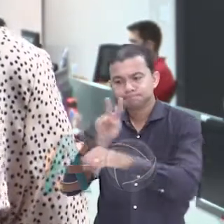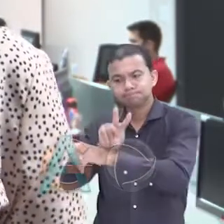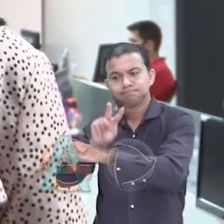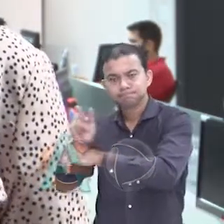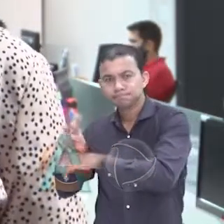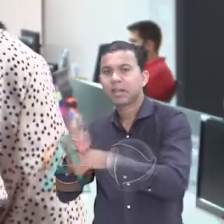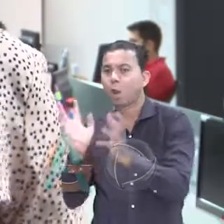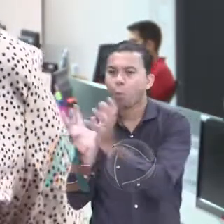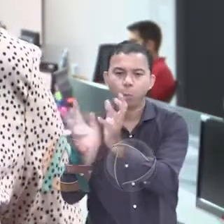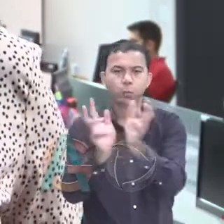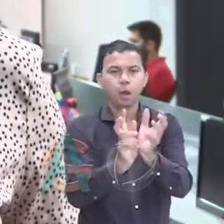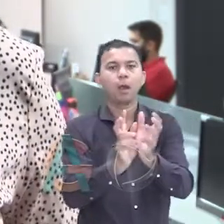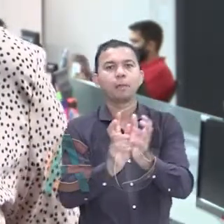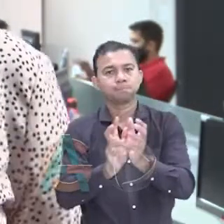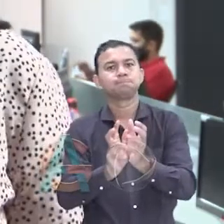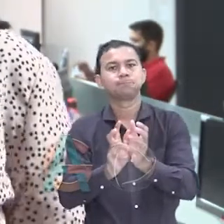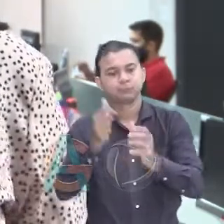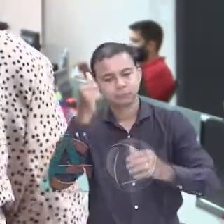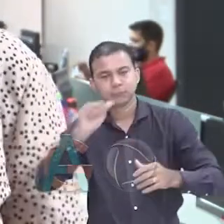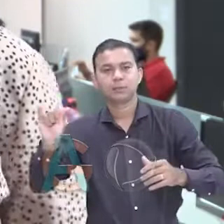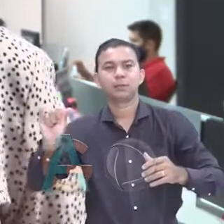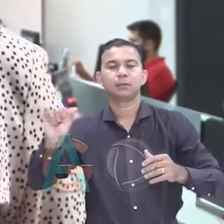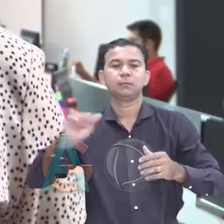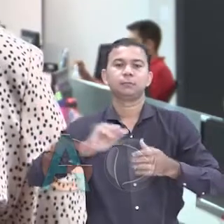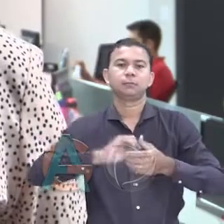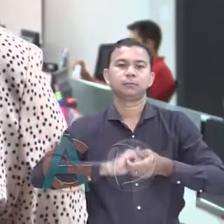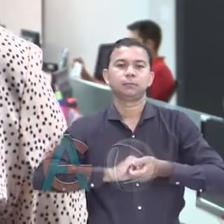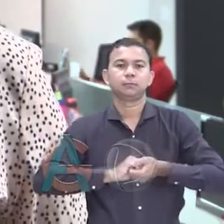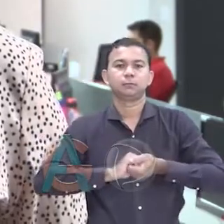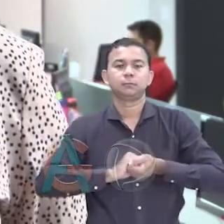impedir qualquer tipo de aglomeração em todas as regiões do estado de Mato Grosso.